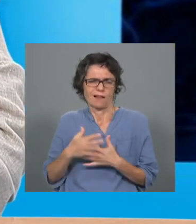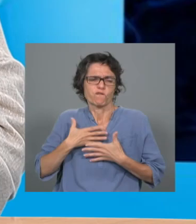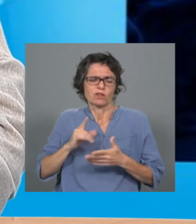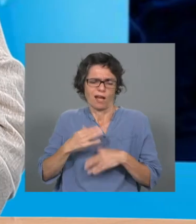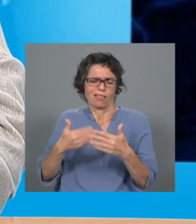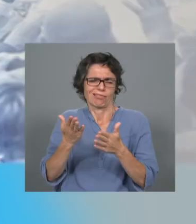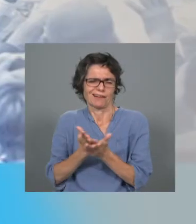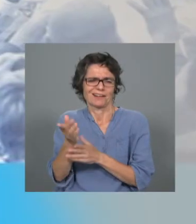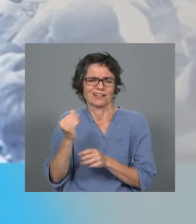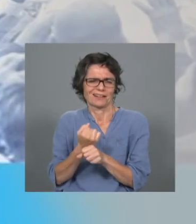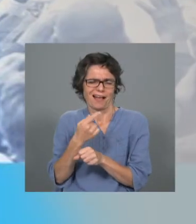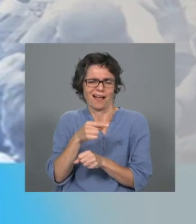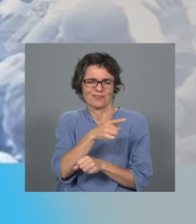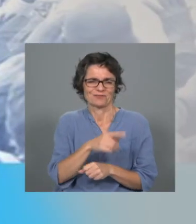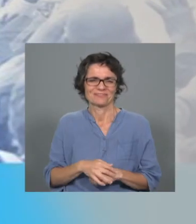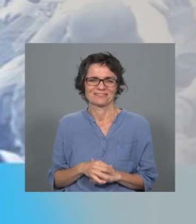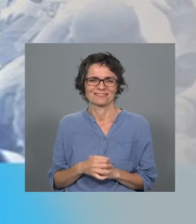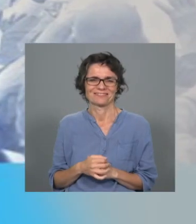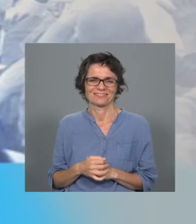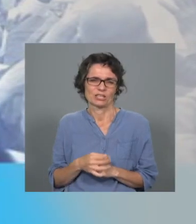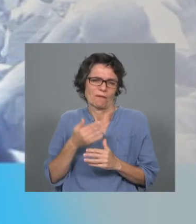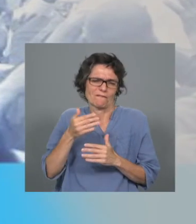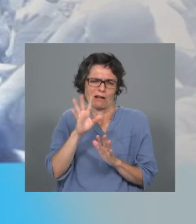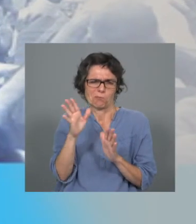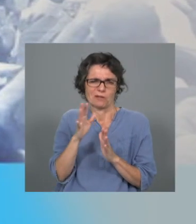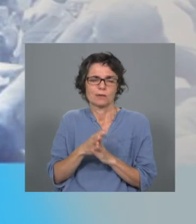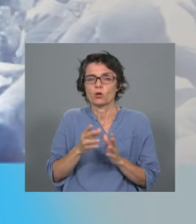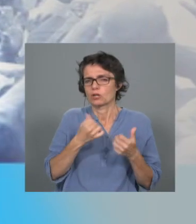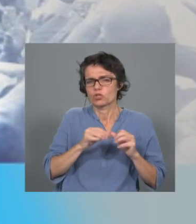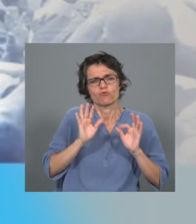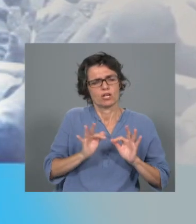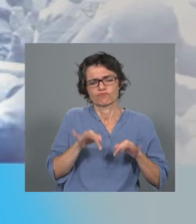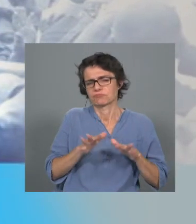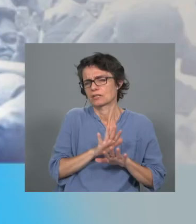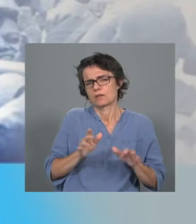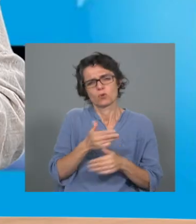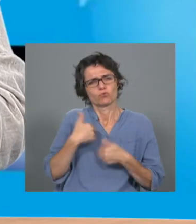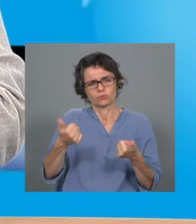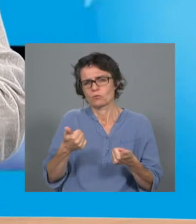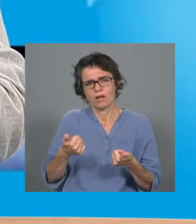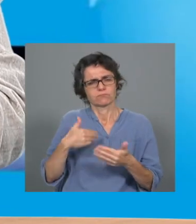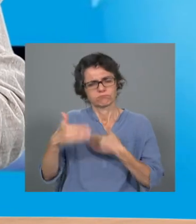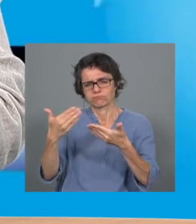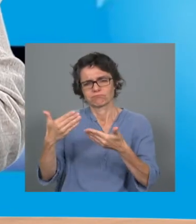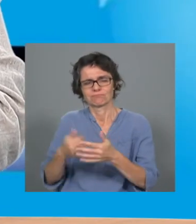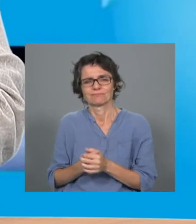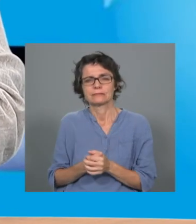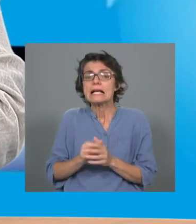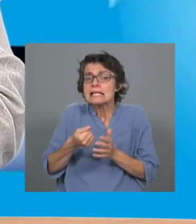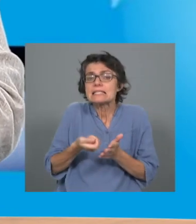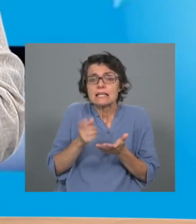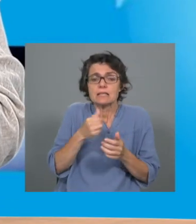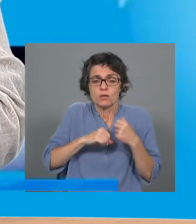prever que, de facto, haja aqui uma continuidade. Sim, sem dúvida. Enfim, foi um episódio que está tratado. Sim, está, e até do ponto de vista de ser programado,